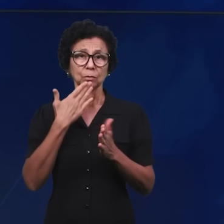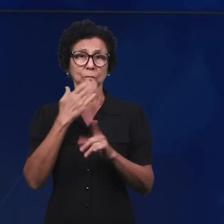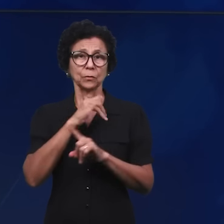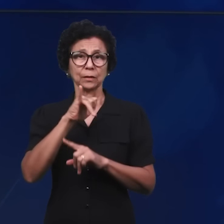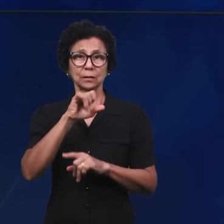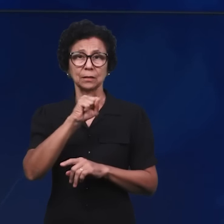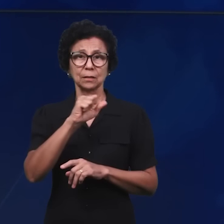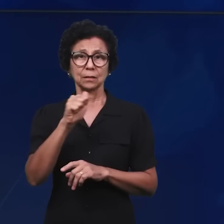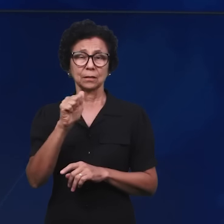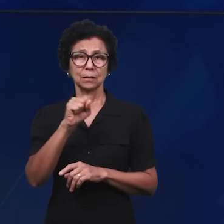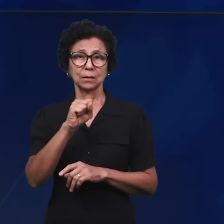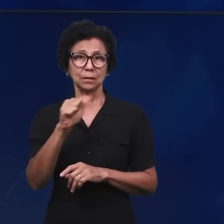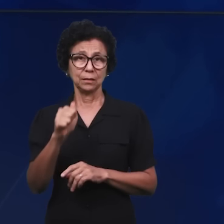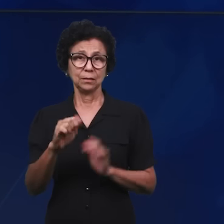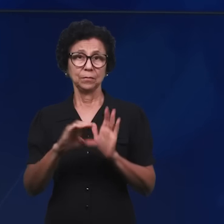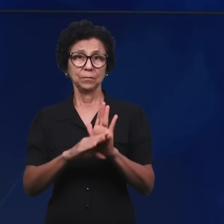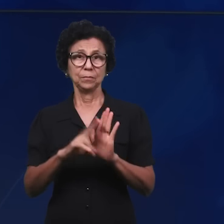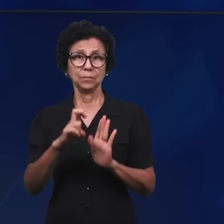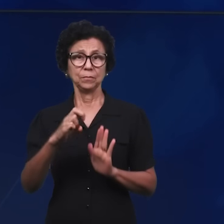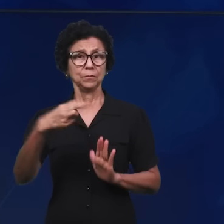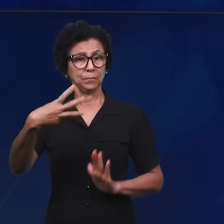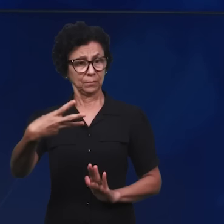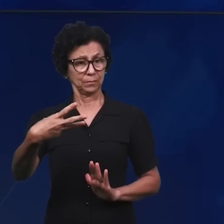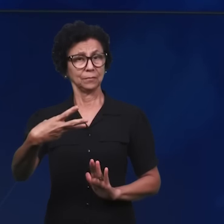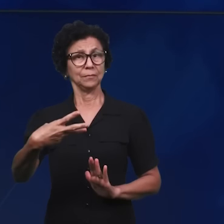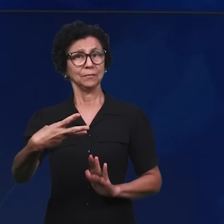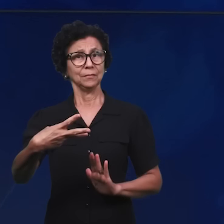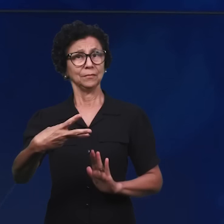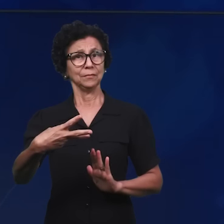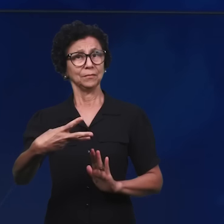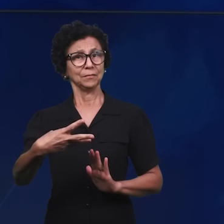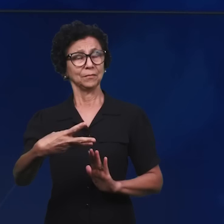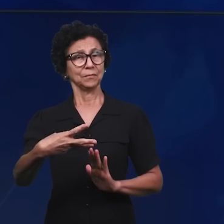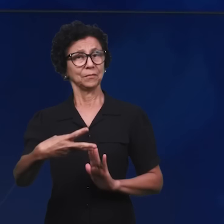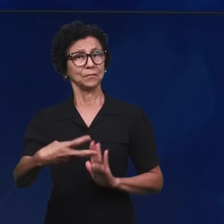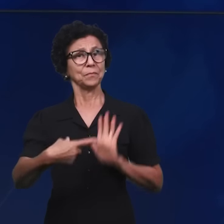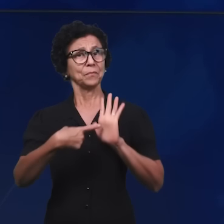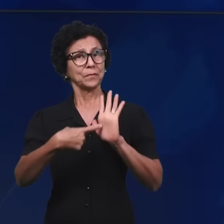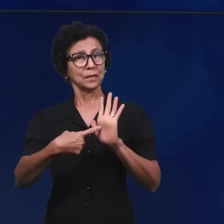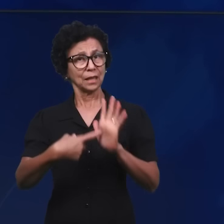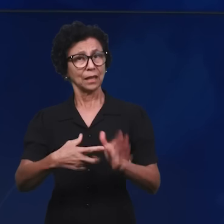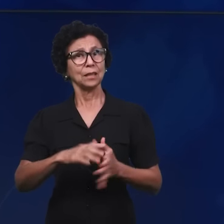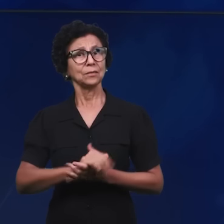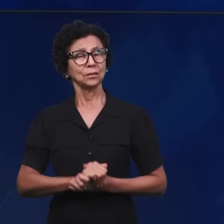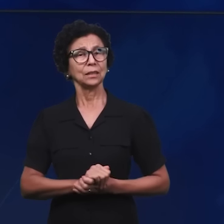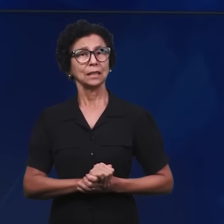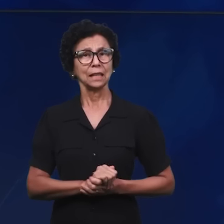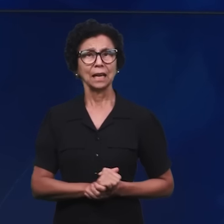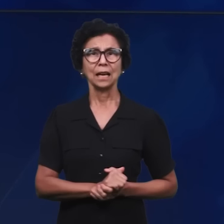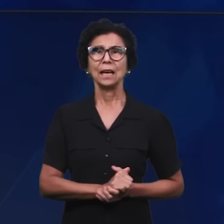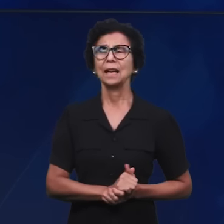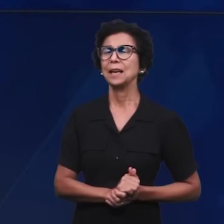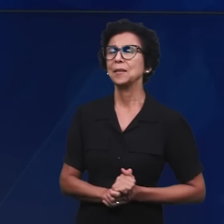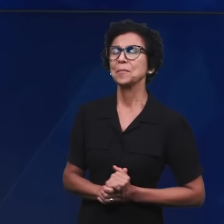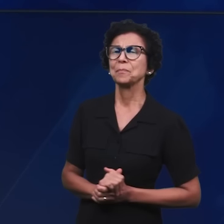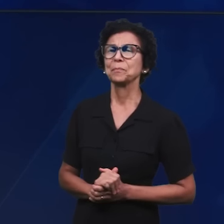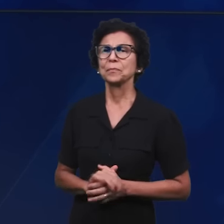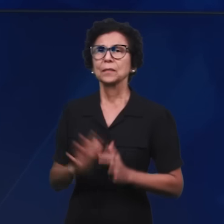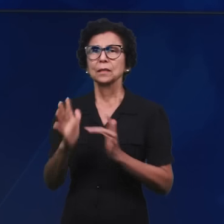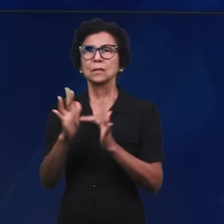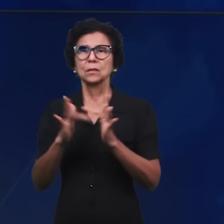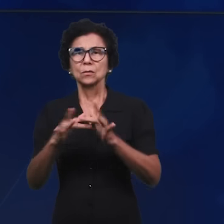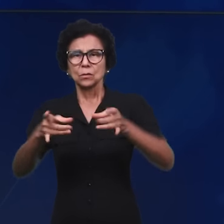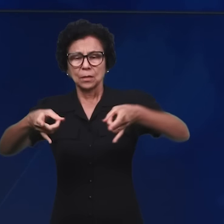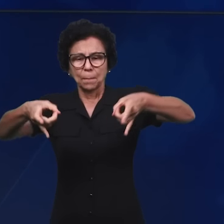no capítulo 53, já dizia que a sepultura de Jesus seria com o rico. Era José de Arimateia. Sabe por